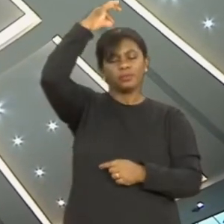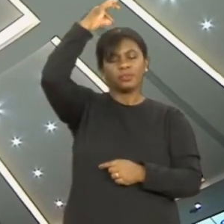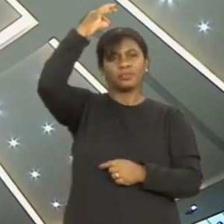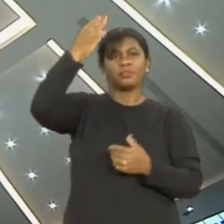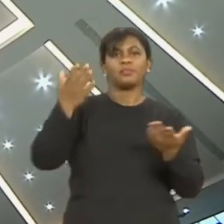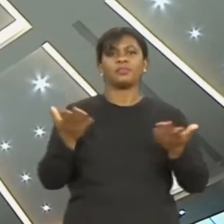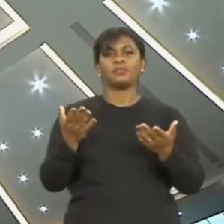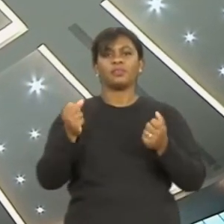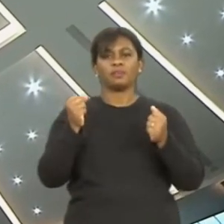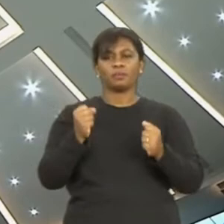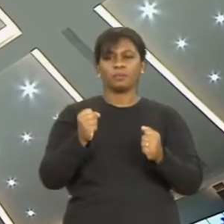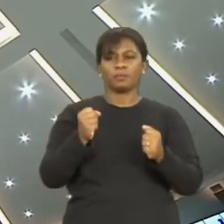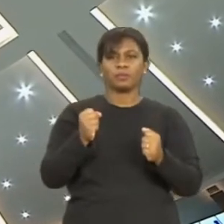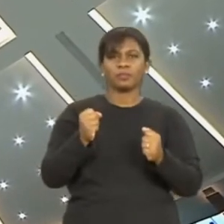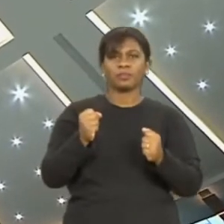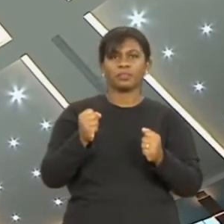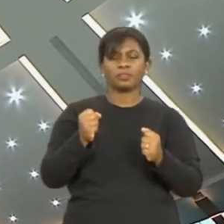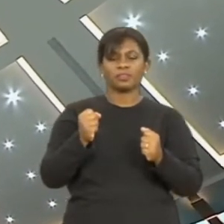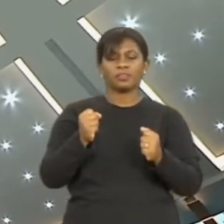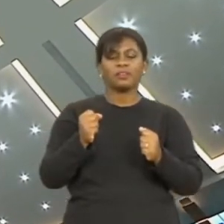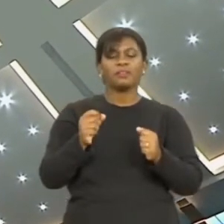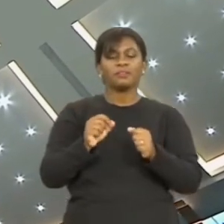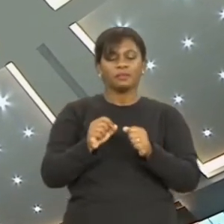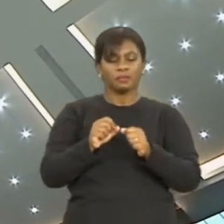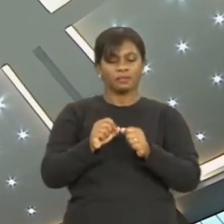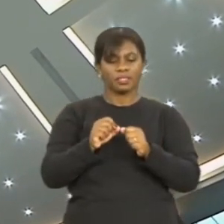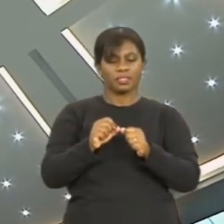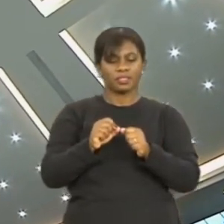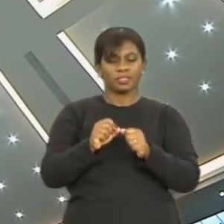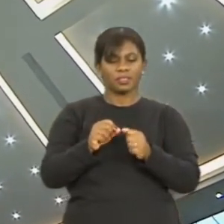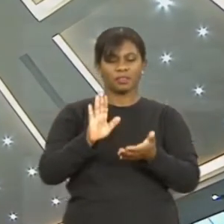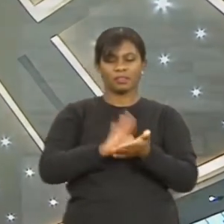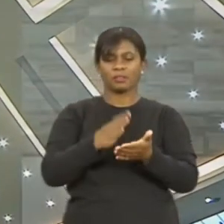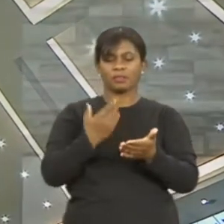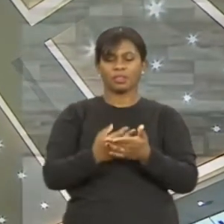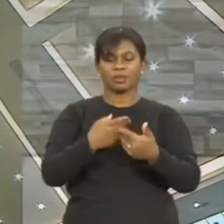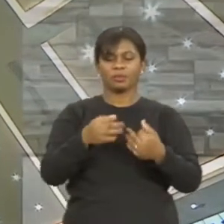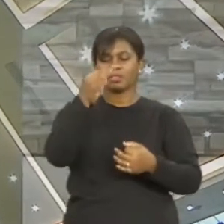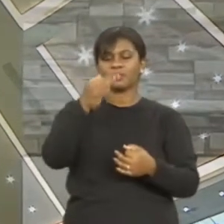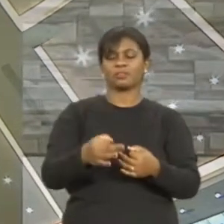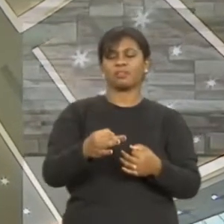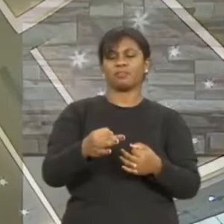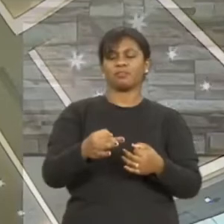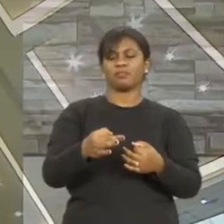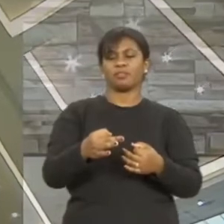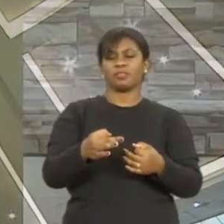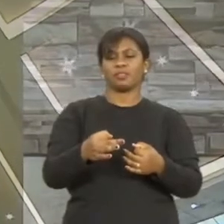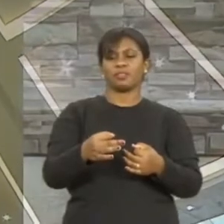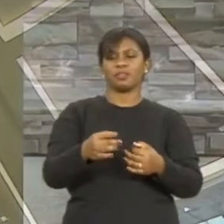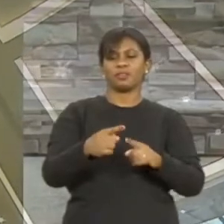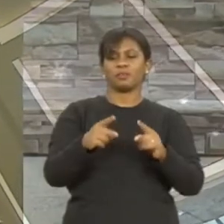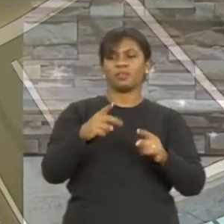Deus, coloque as palavras certas na minha boca, que eu não fale o que não é para falar e fale o que é para falar, e que a palavra